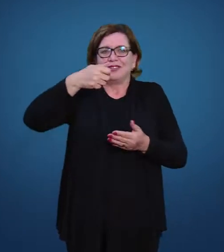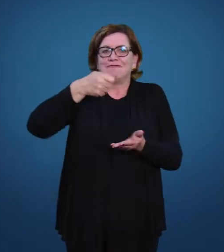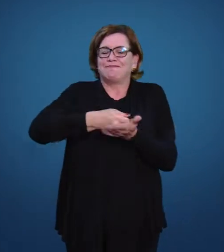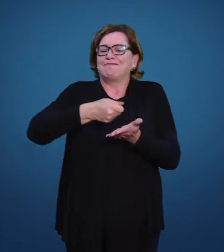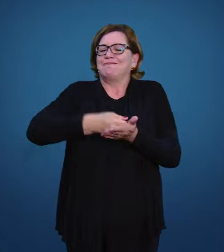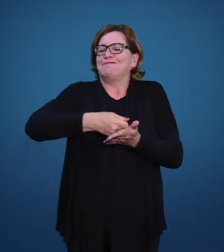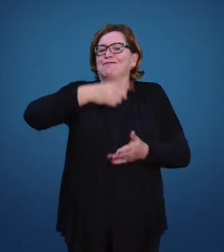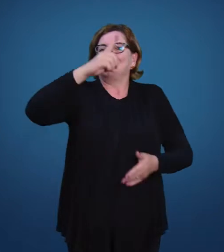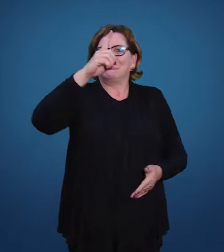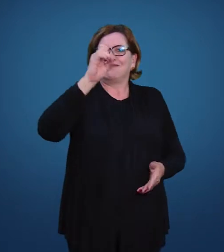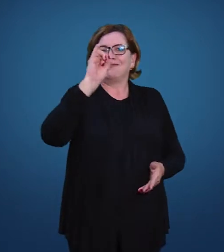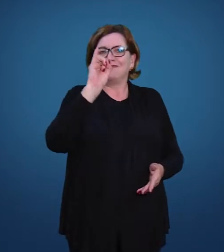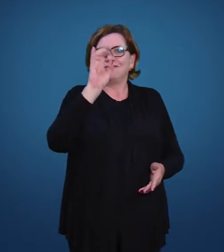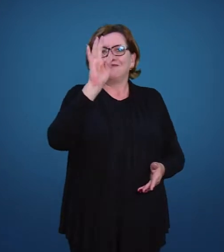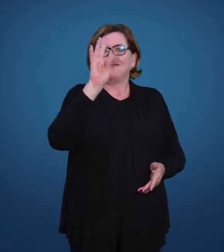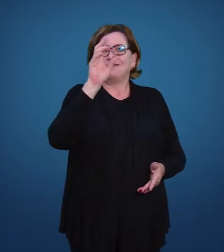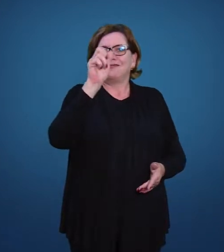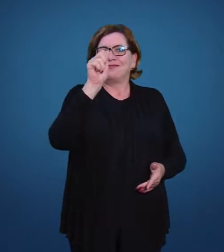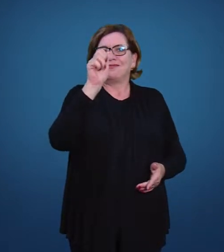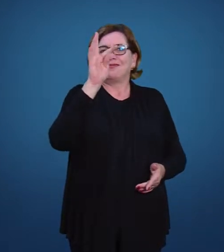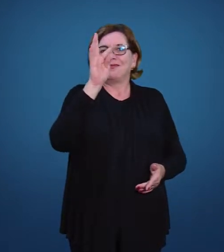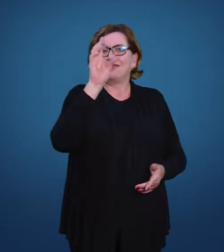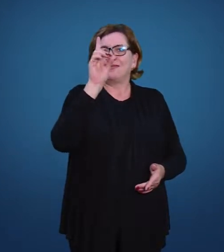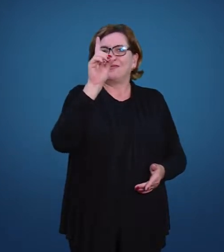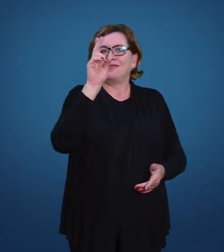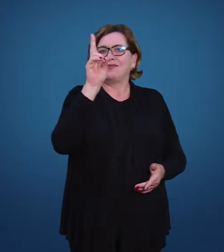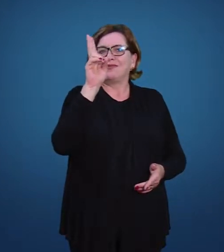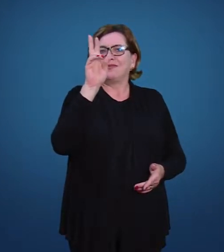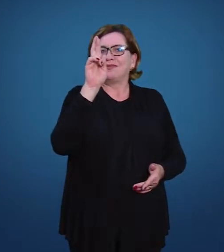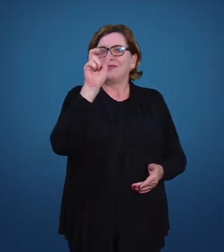e foi colocada muita esperança em cima da democracia,